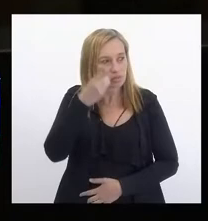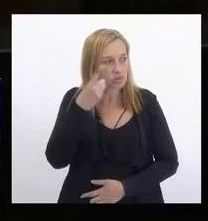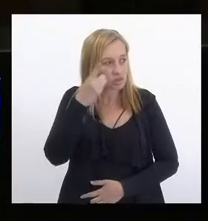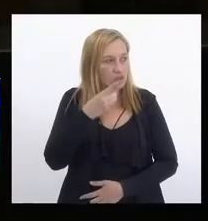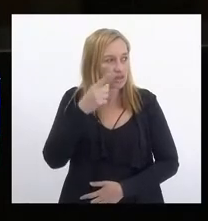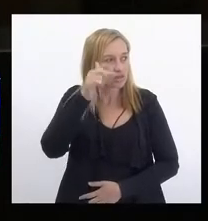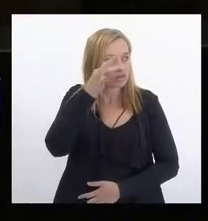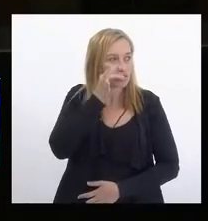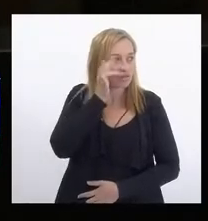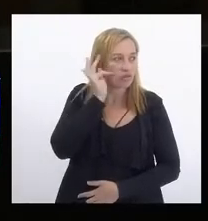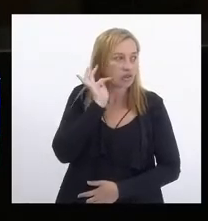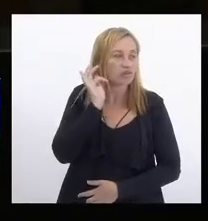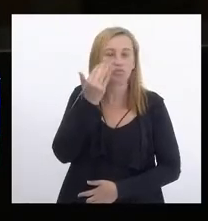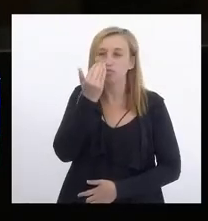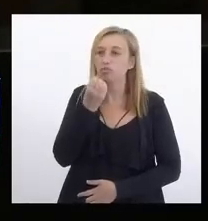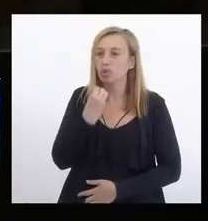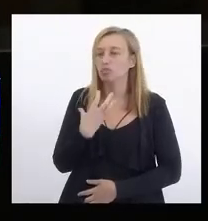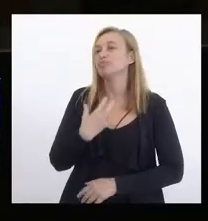Serafini. Bom,